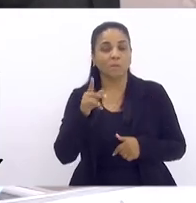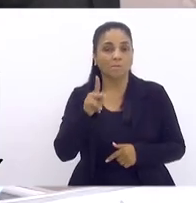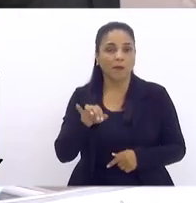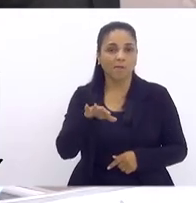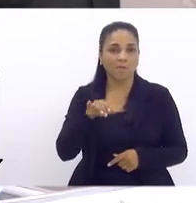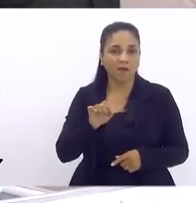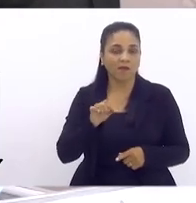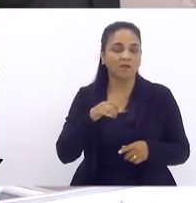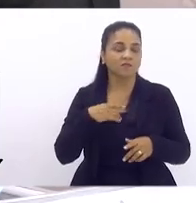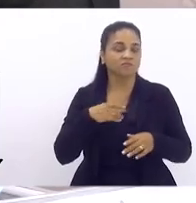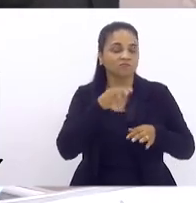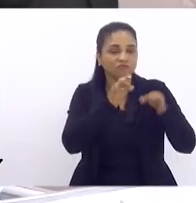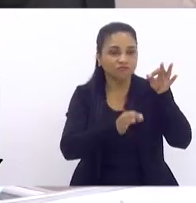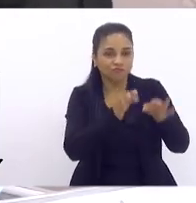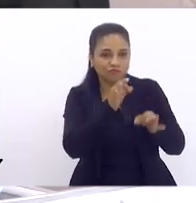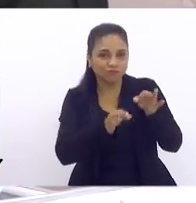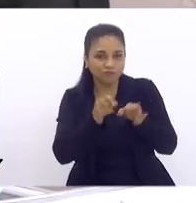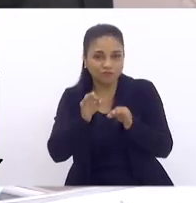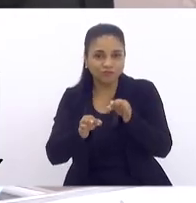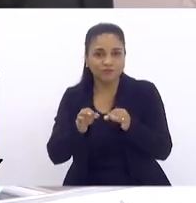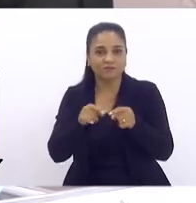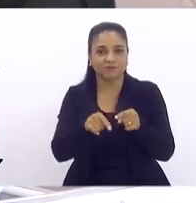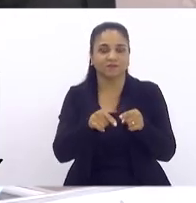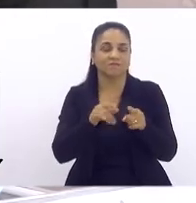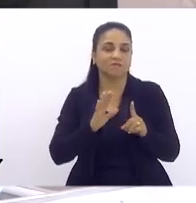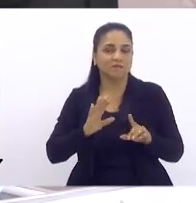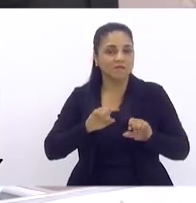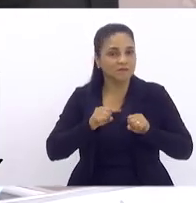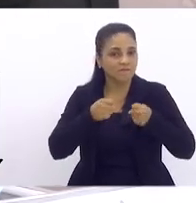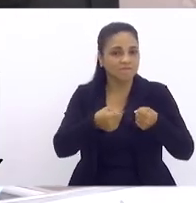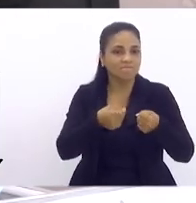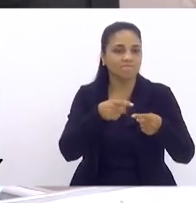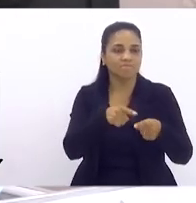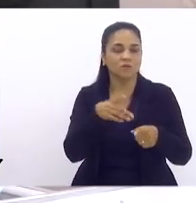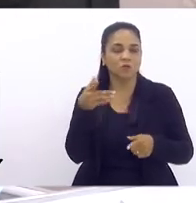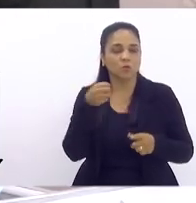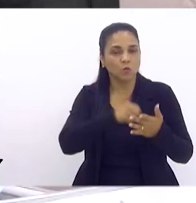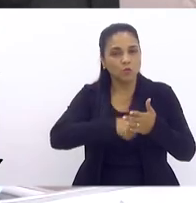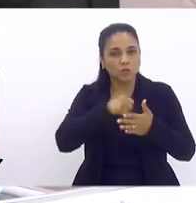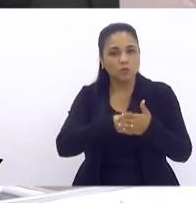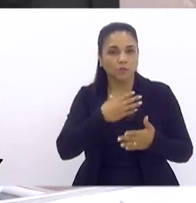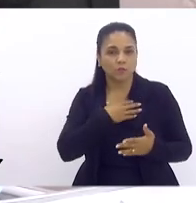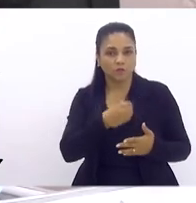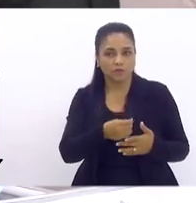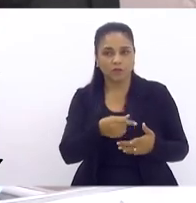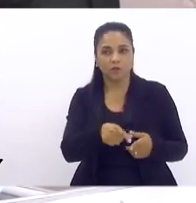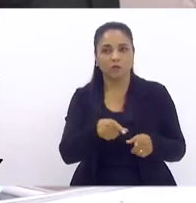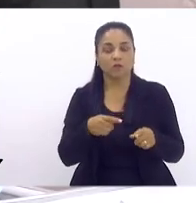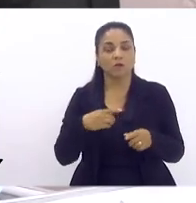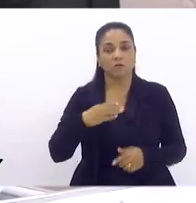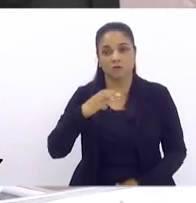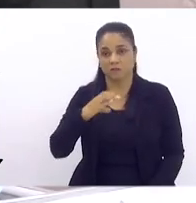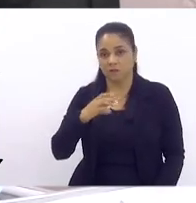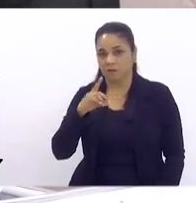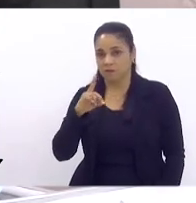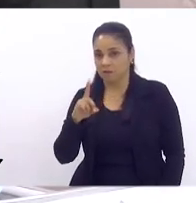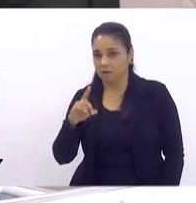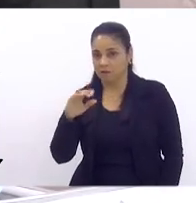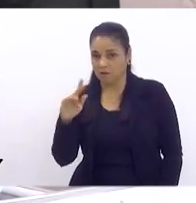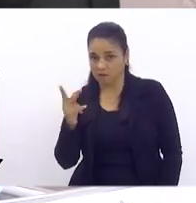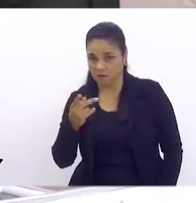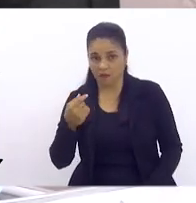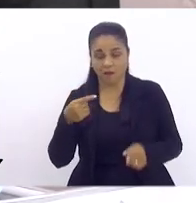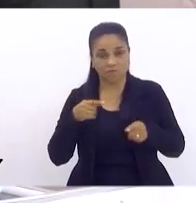a gente tem um cuidado enorme recentemente essa IDH fez um termo de cooperação a partir da própria